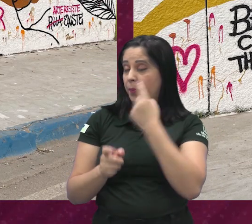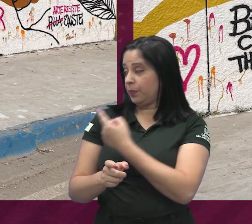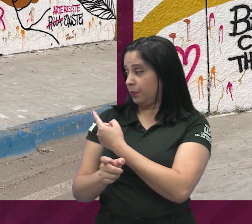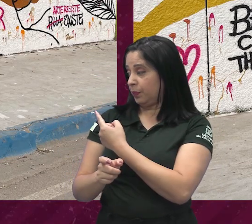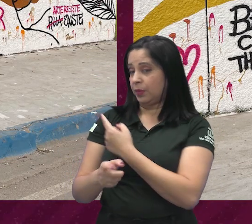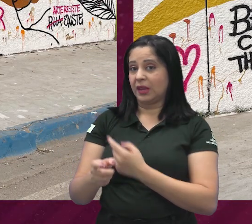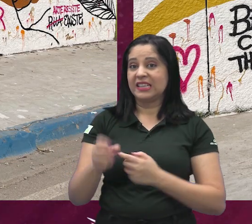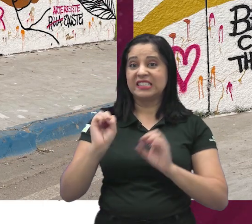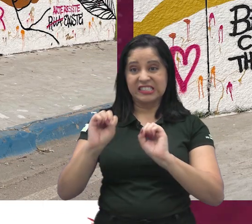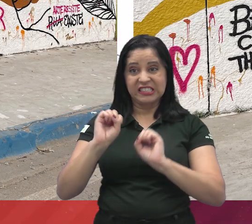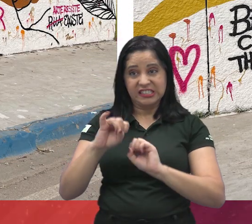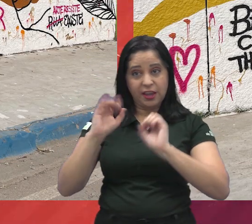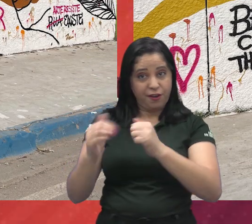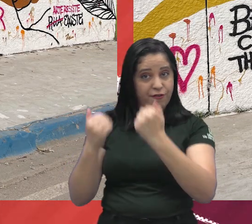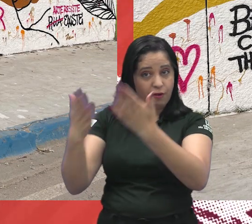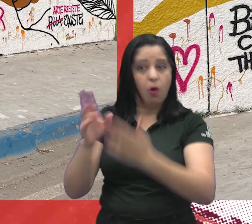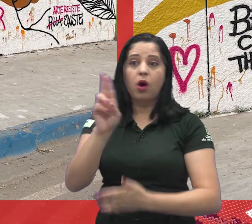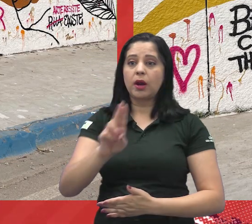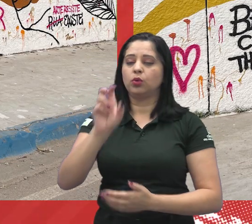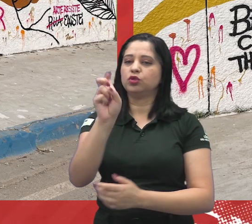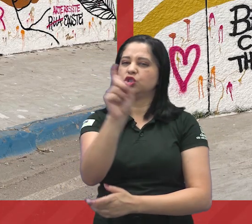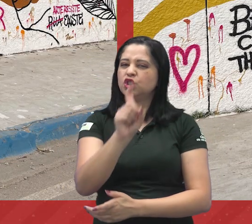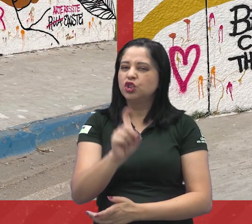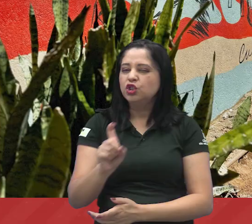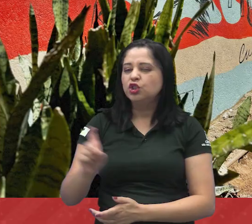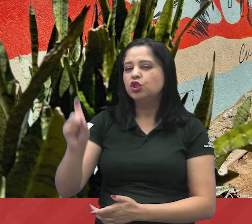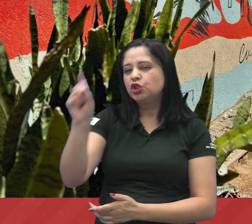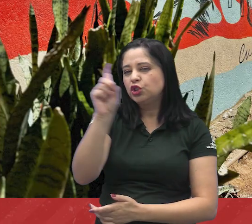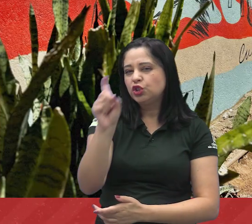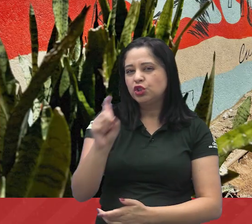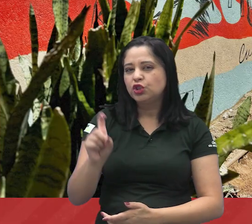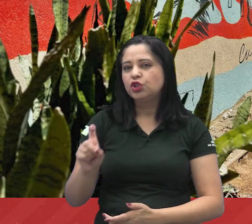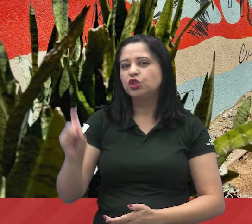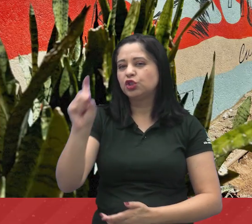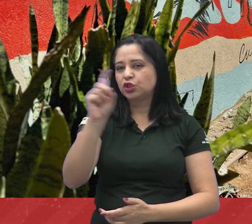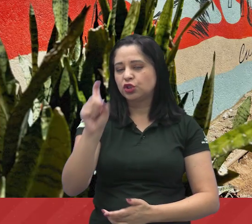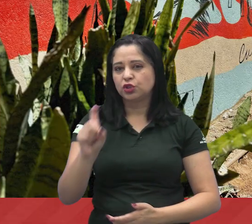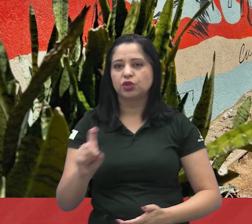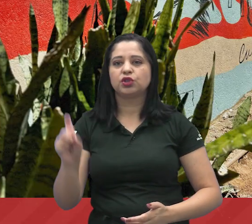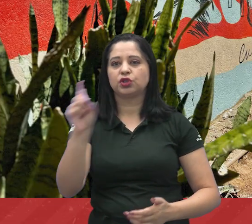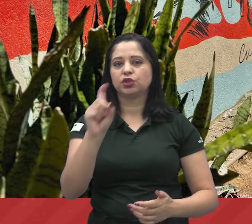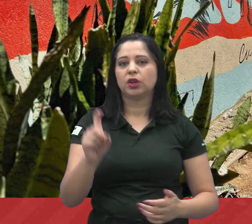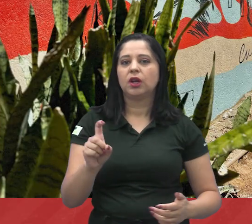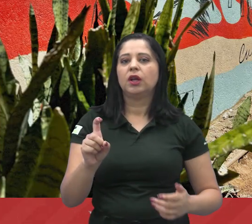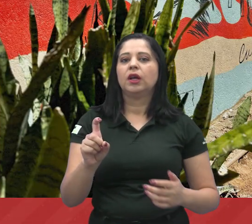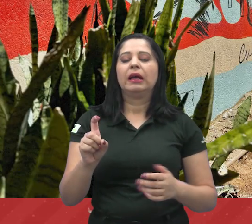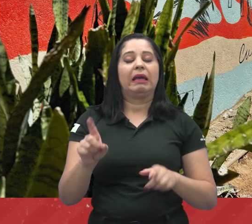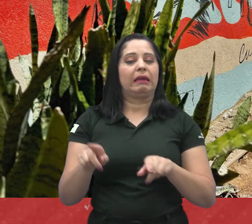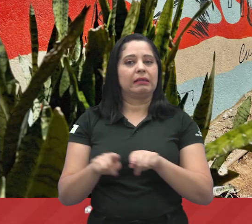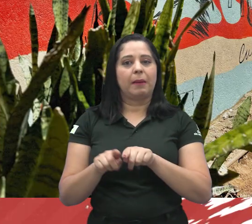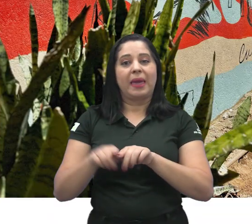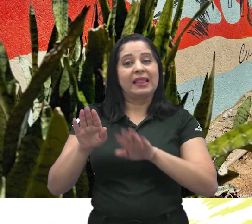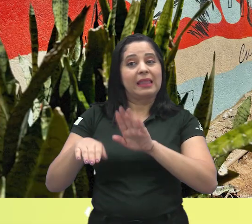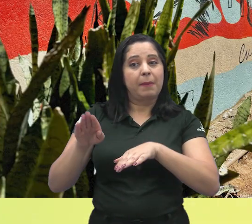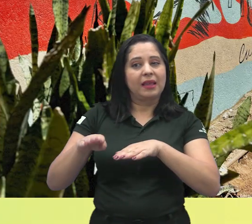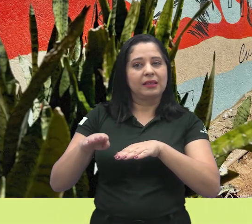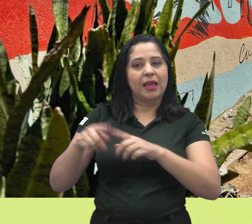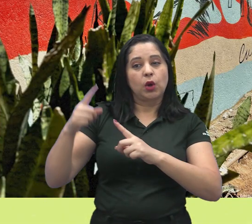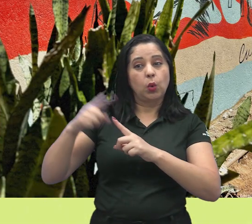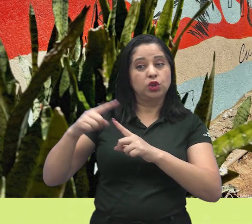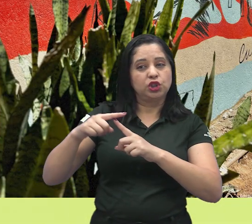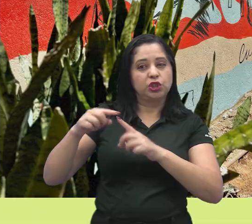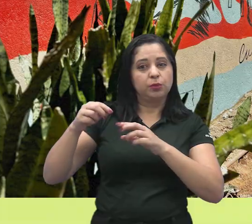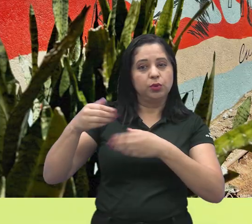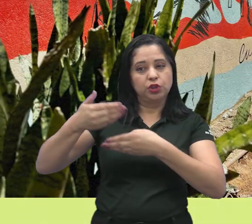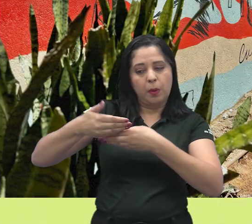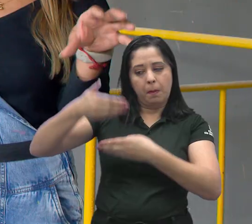e técnicas mistas, com tinta, com pincel, tinta de parede normal, tá? E aí eu já uso, dependendo da textura do muro, pincéis